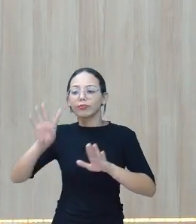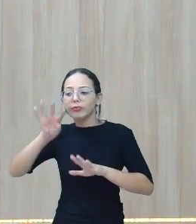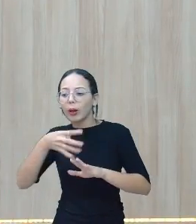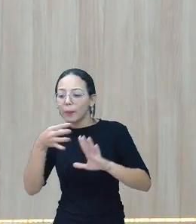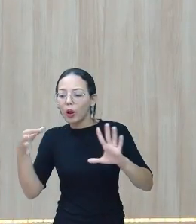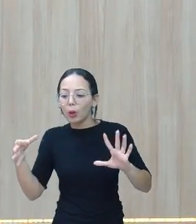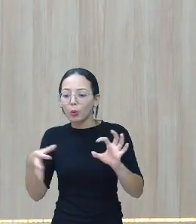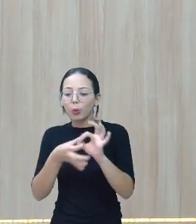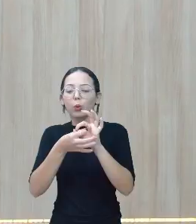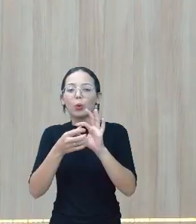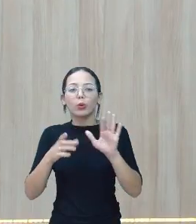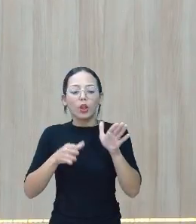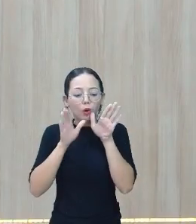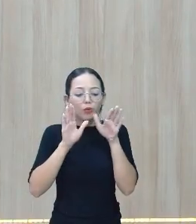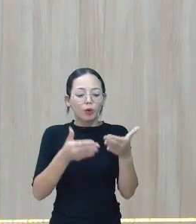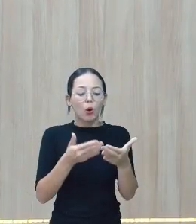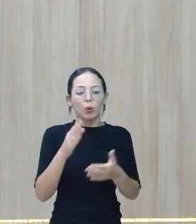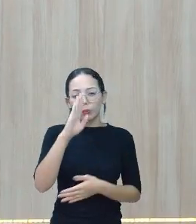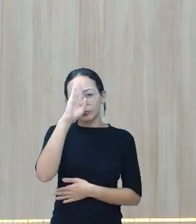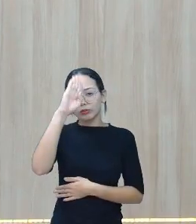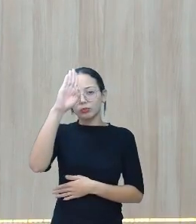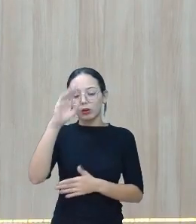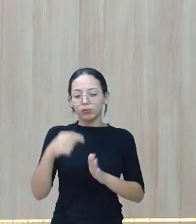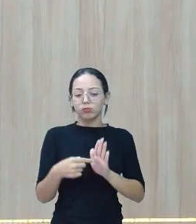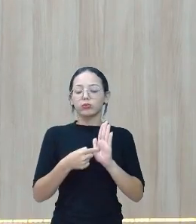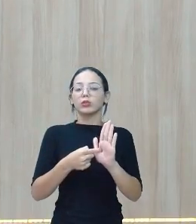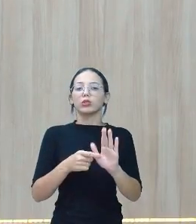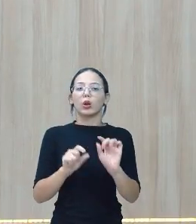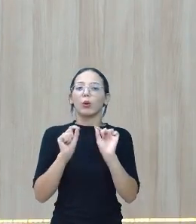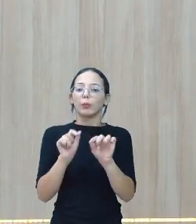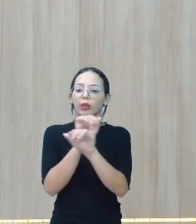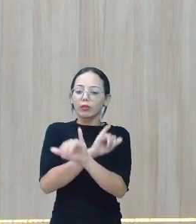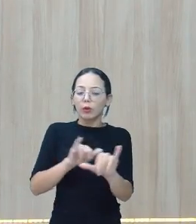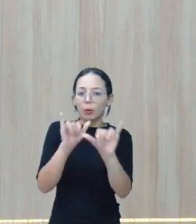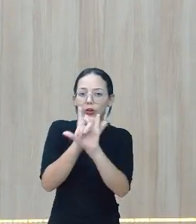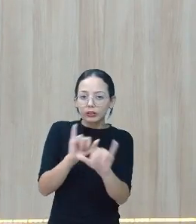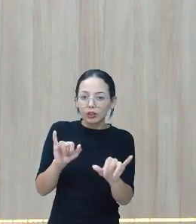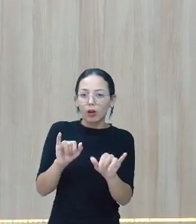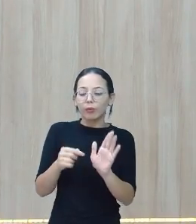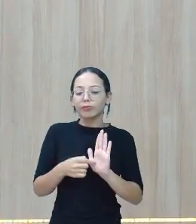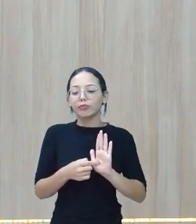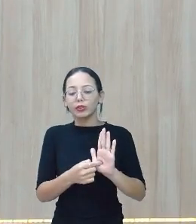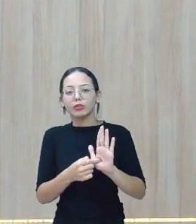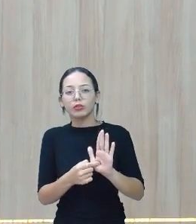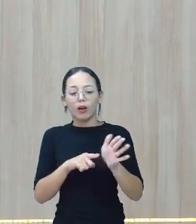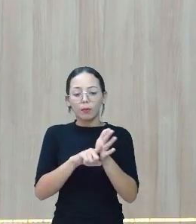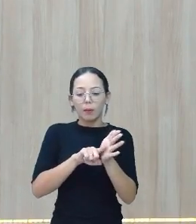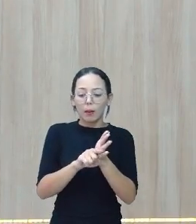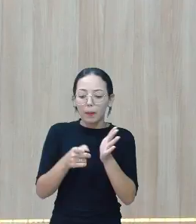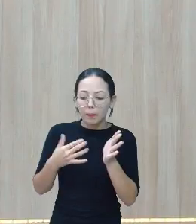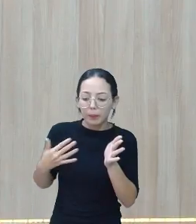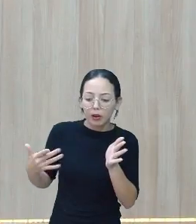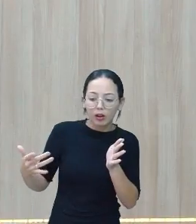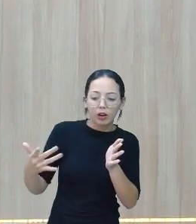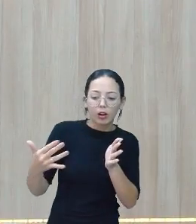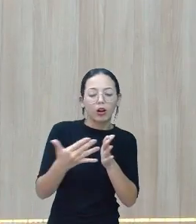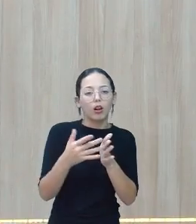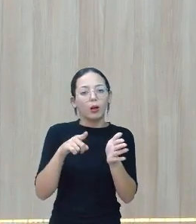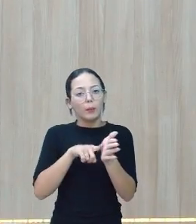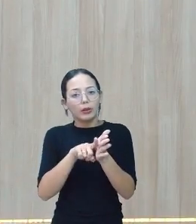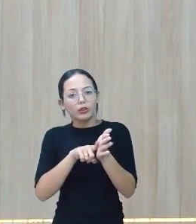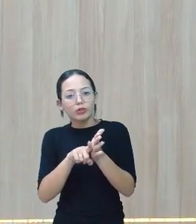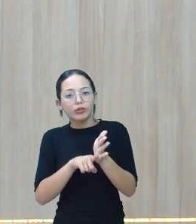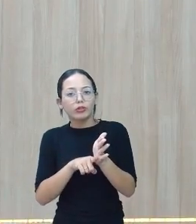ela tem um foco principal em demonstrar informações, de mostrar os dados de uma determinada pesquisa ou